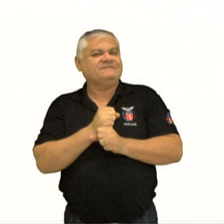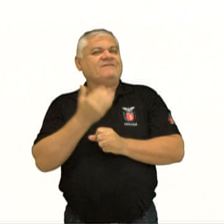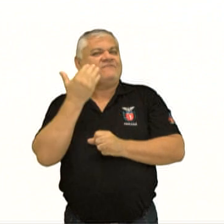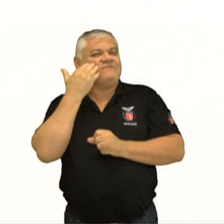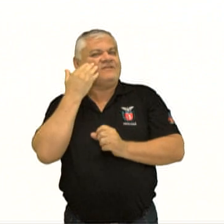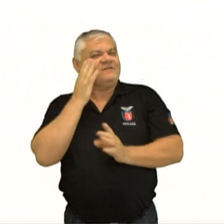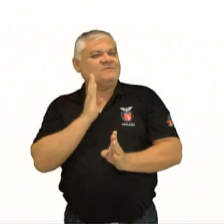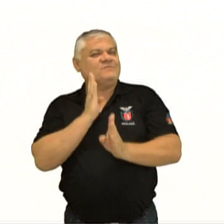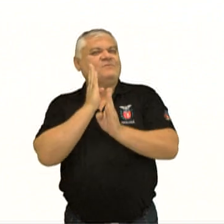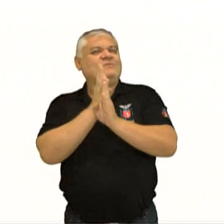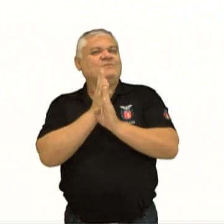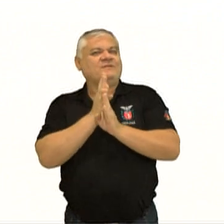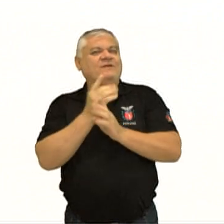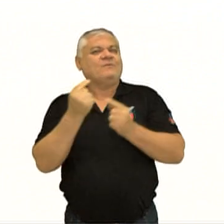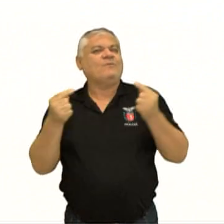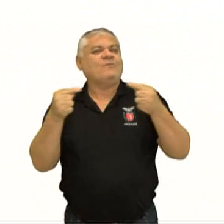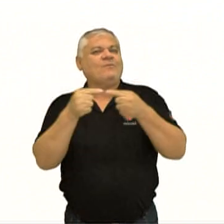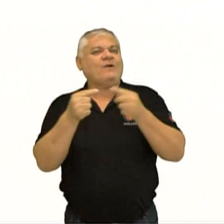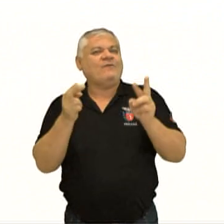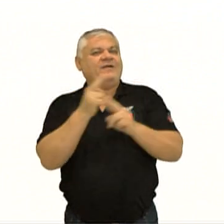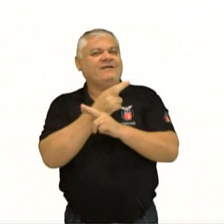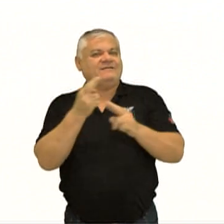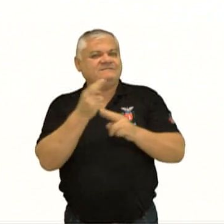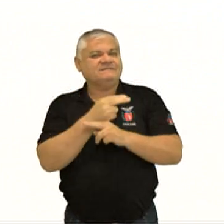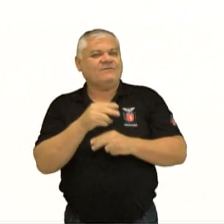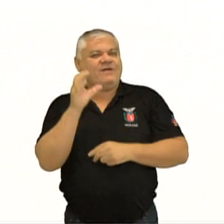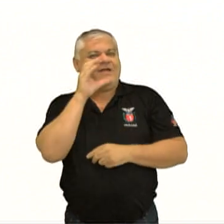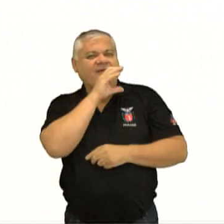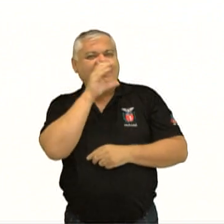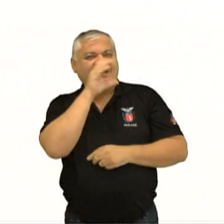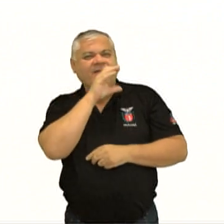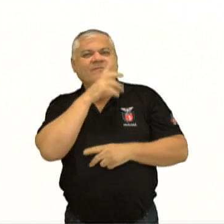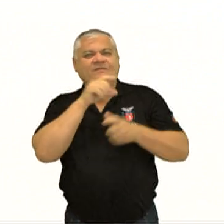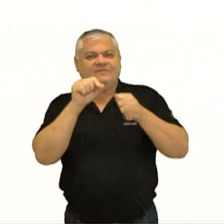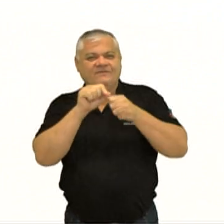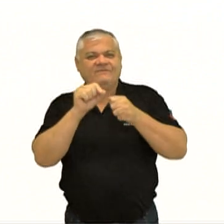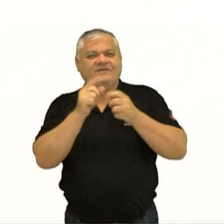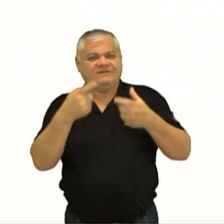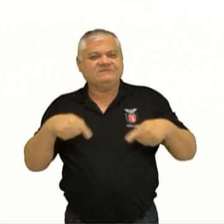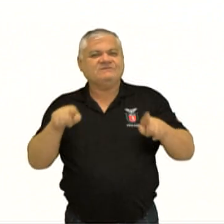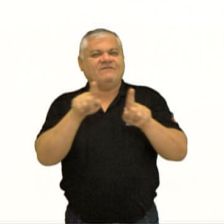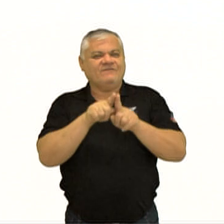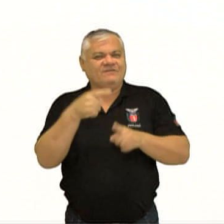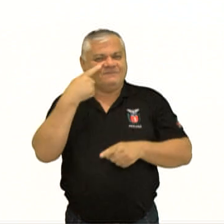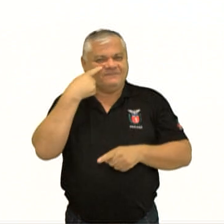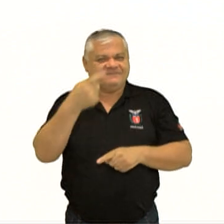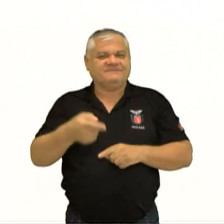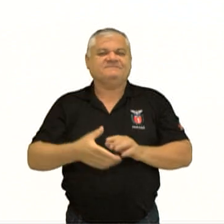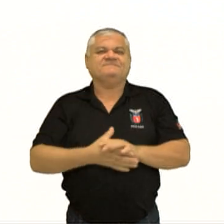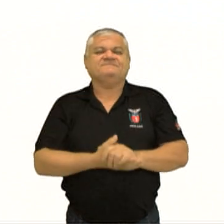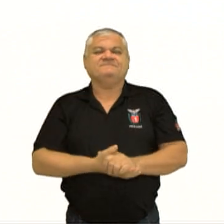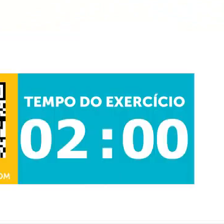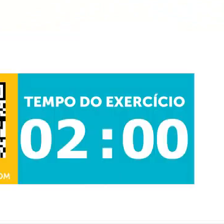o sinal dessa relação. Então, rapidinho vocês fazem e a gente já volta para verificar.